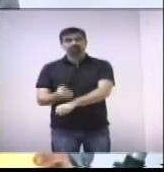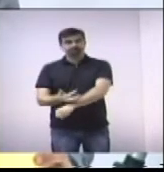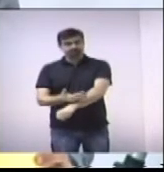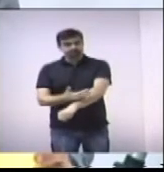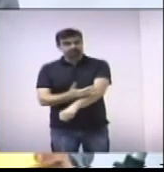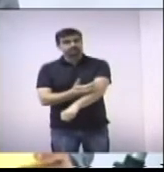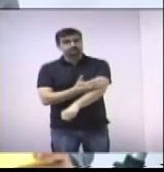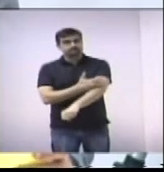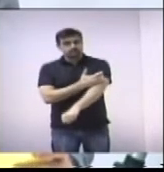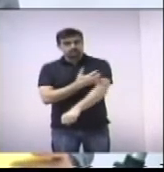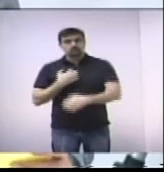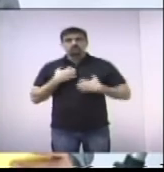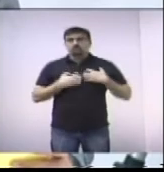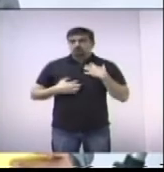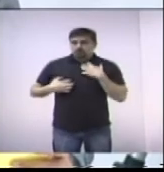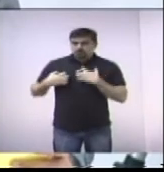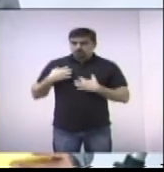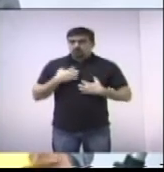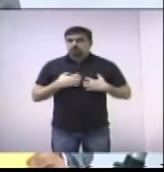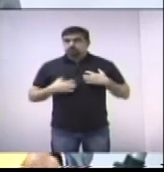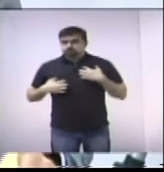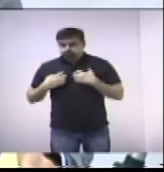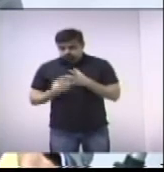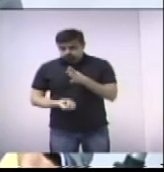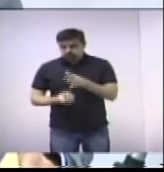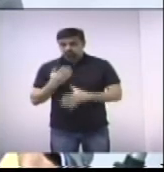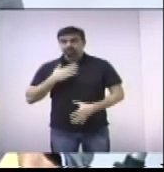emoções. Grandes emoções.